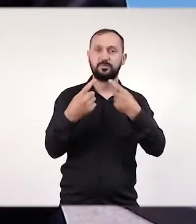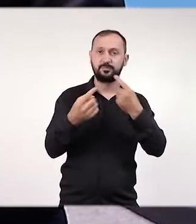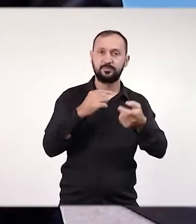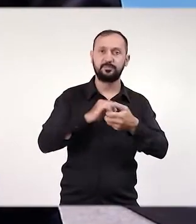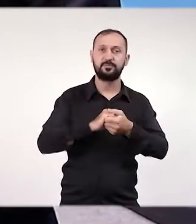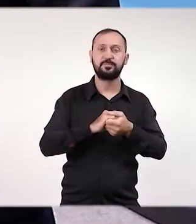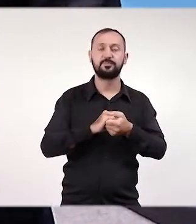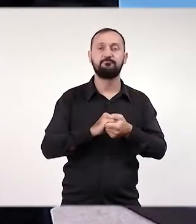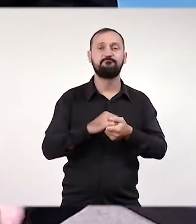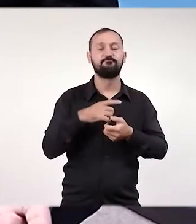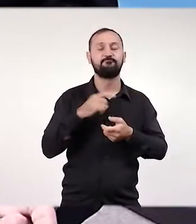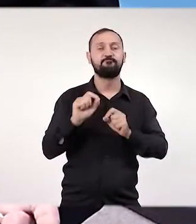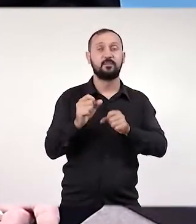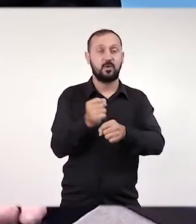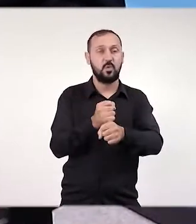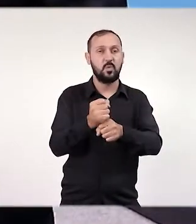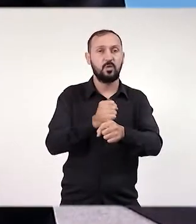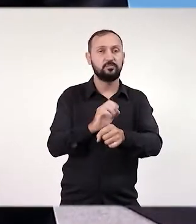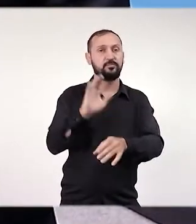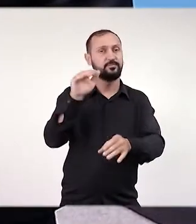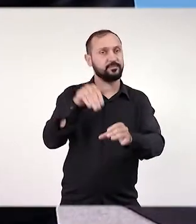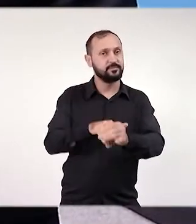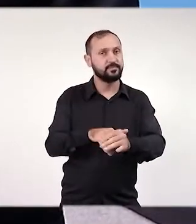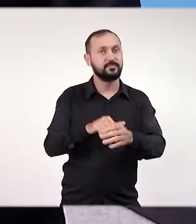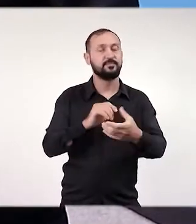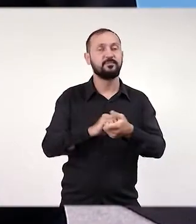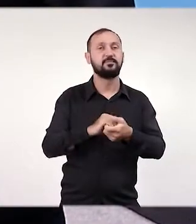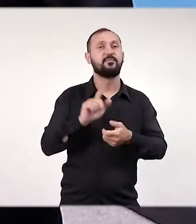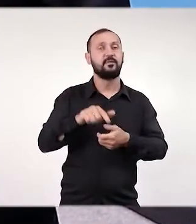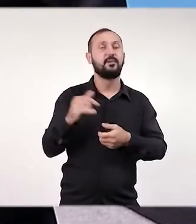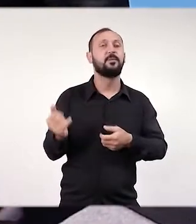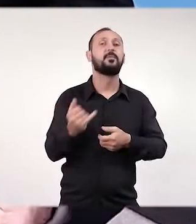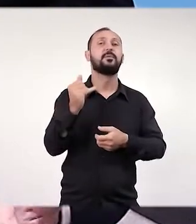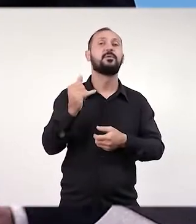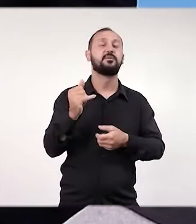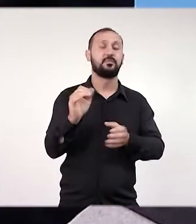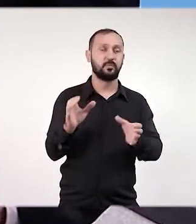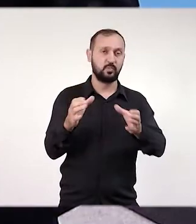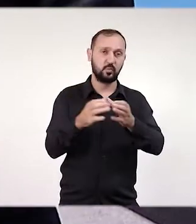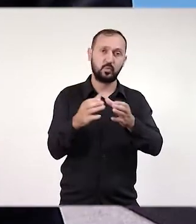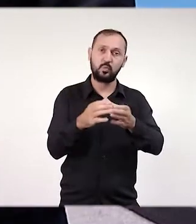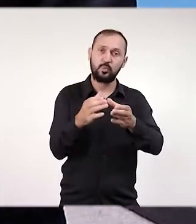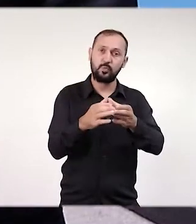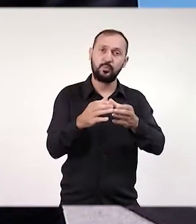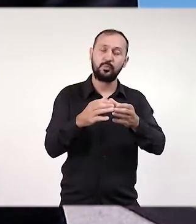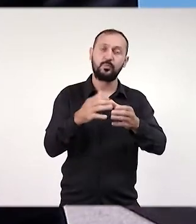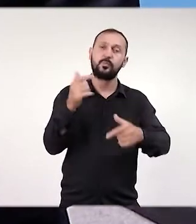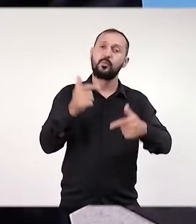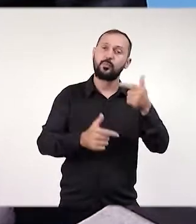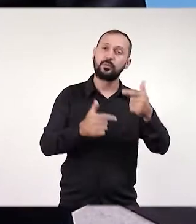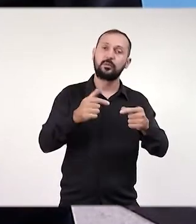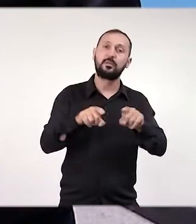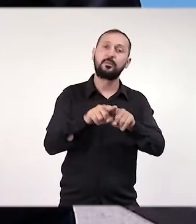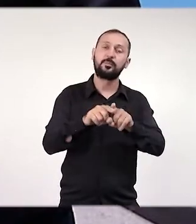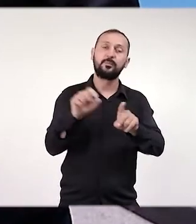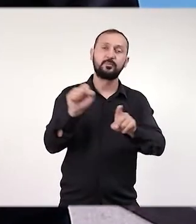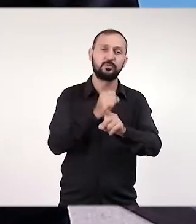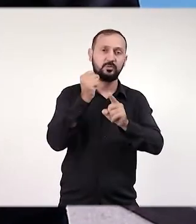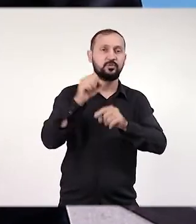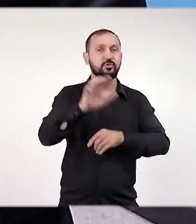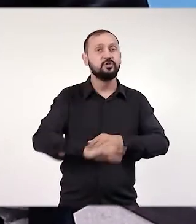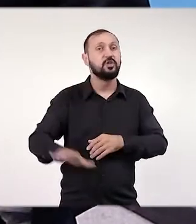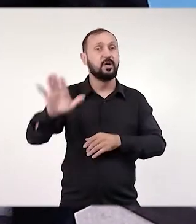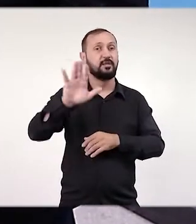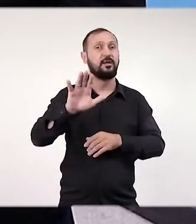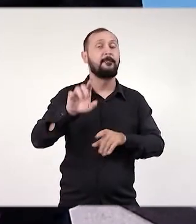serão debatidos. Nós vamos ter um ano eleitoral, que é importante para toda a classe política do Estado e para a sociedade de maneira